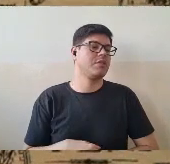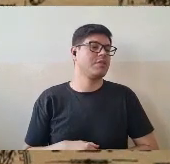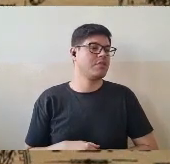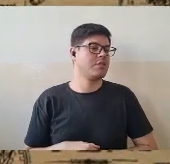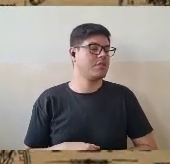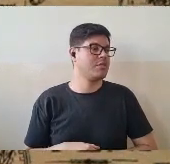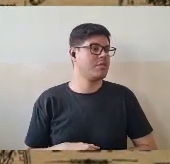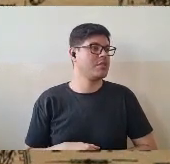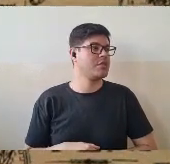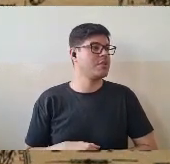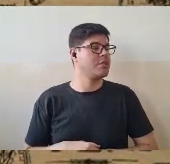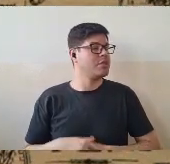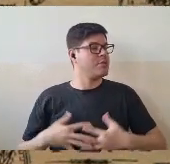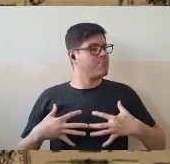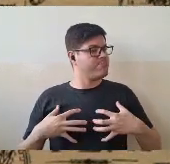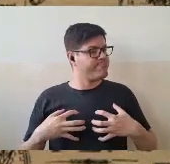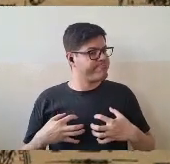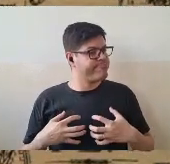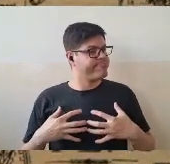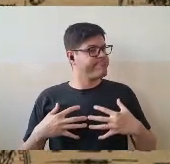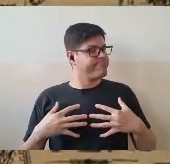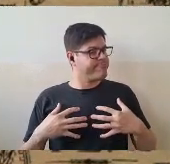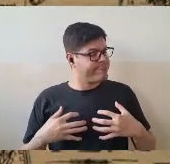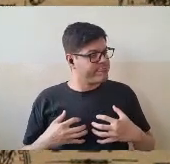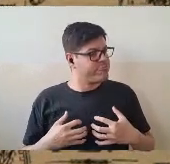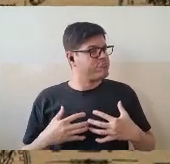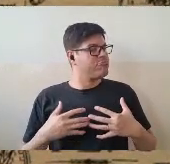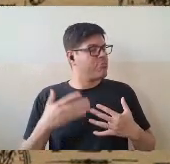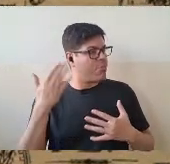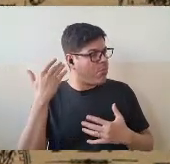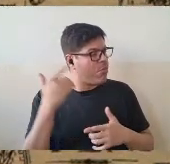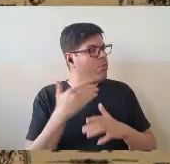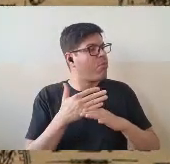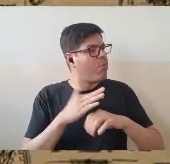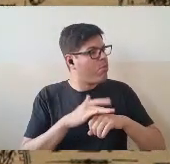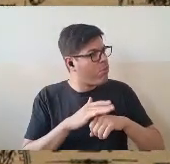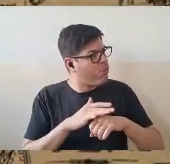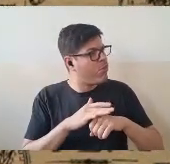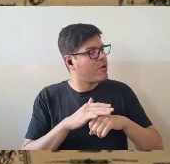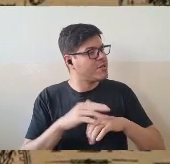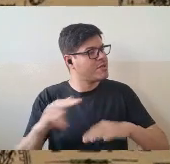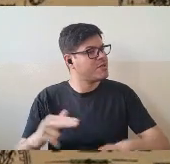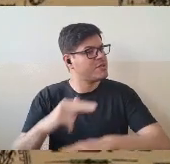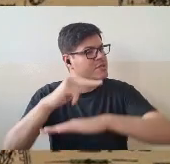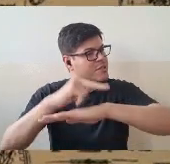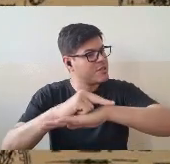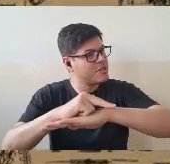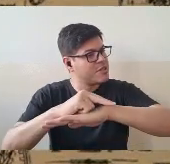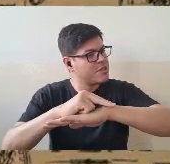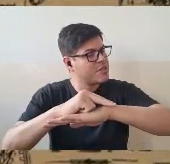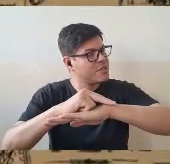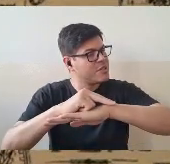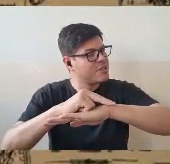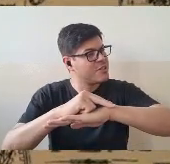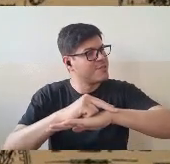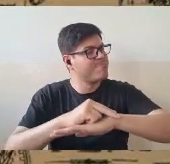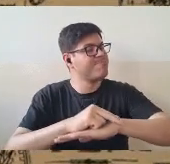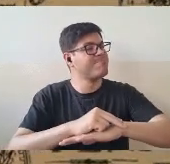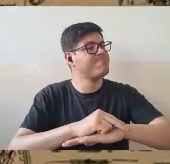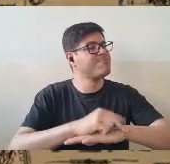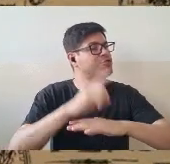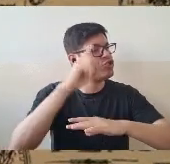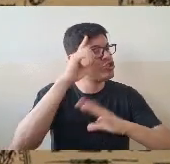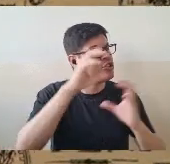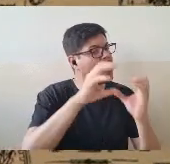internação mais longa que eu tive, quase 25 dias. Era um derrame no pulmão, a criança tinha 10 meses,